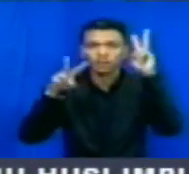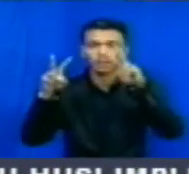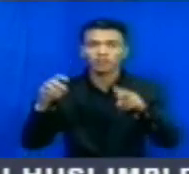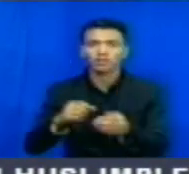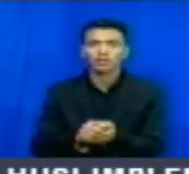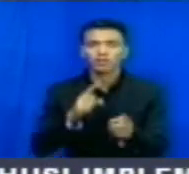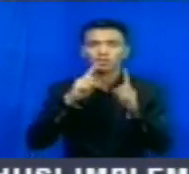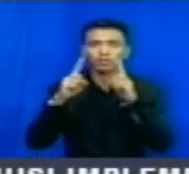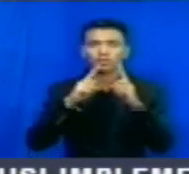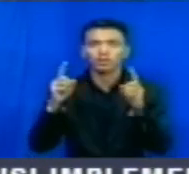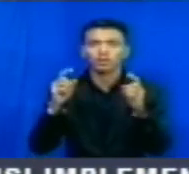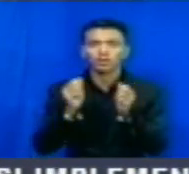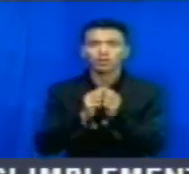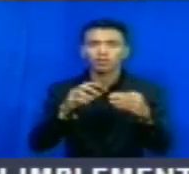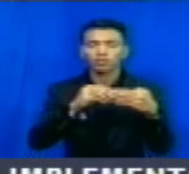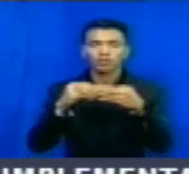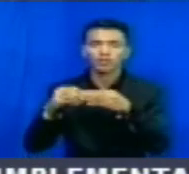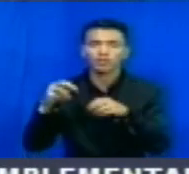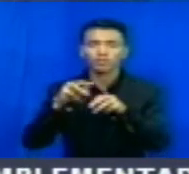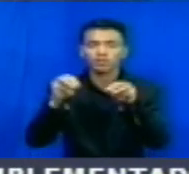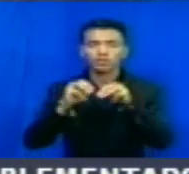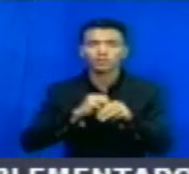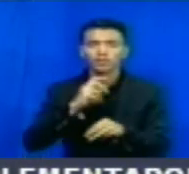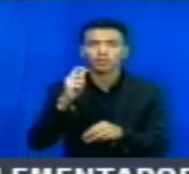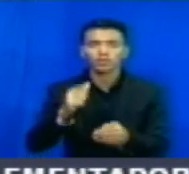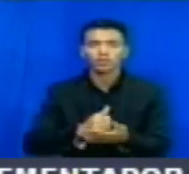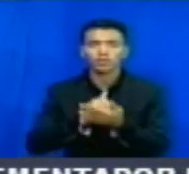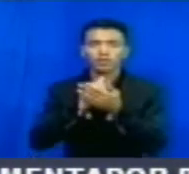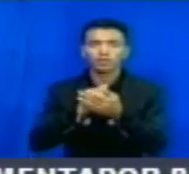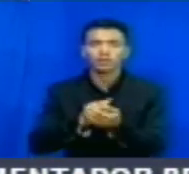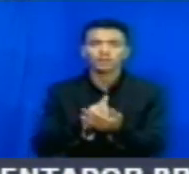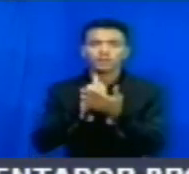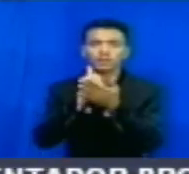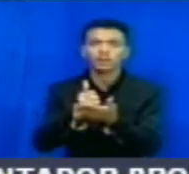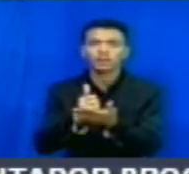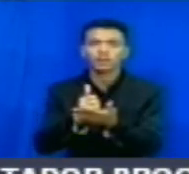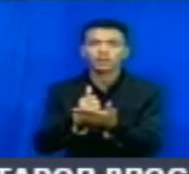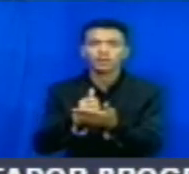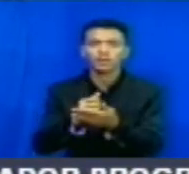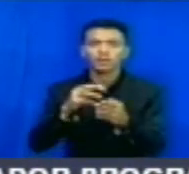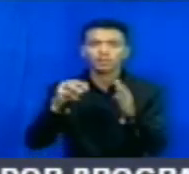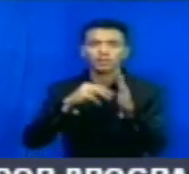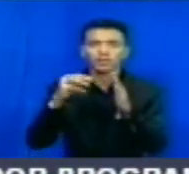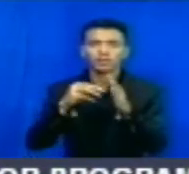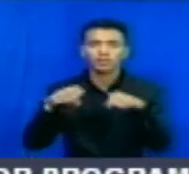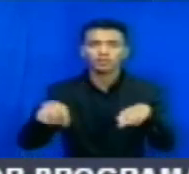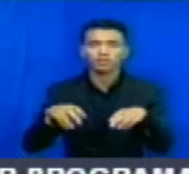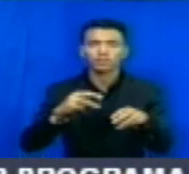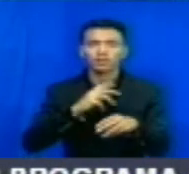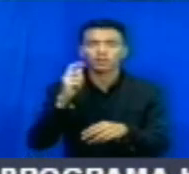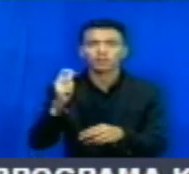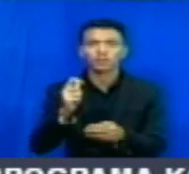Ato aproxima no coordena ho ato da município Manatuto hoje facilita serviço mídia linha e a município Manatuto. A presidente